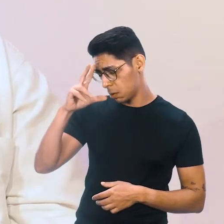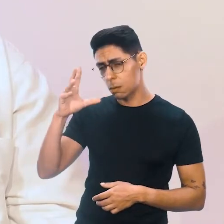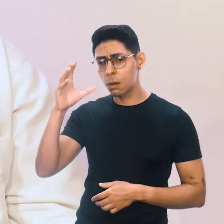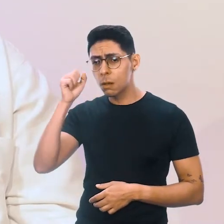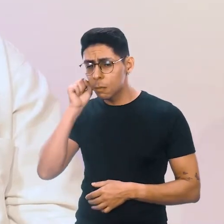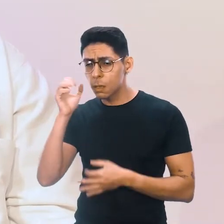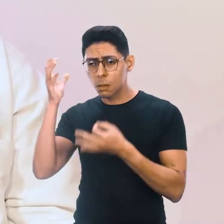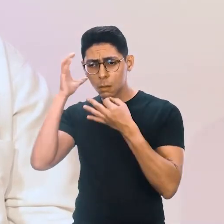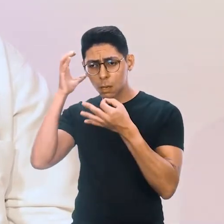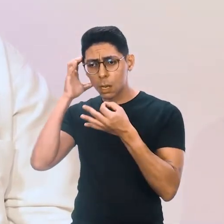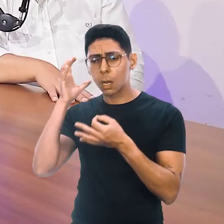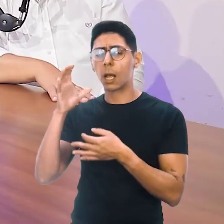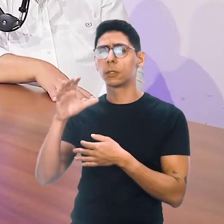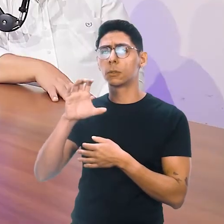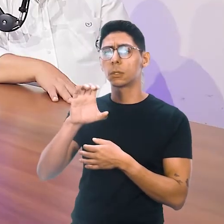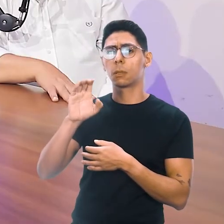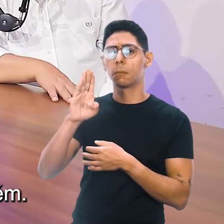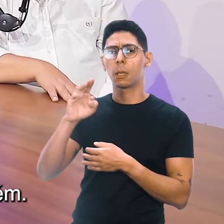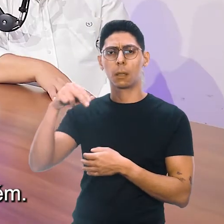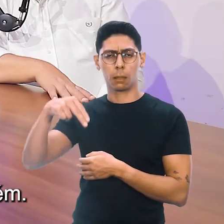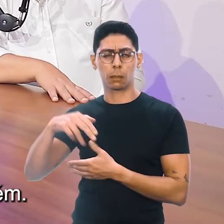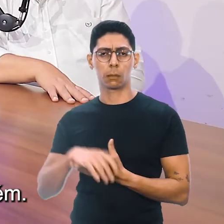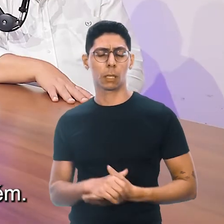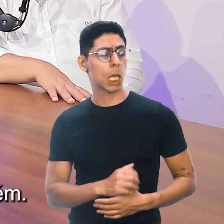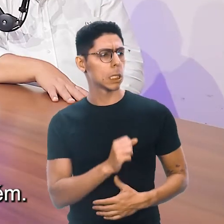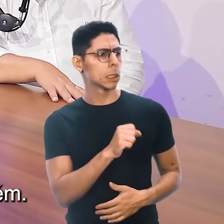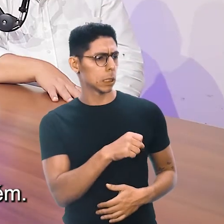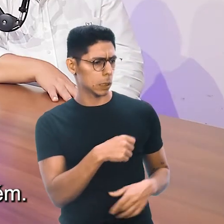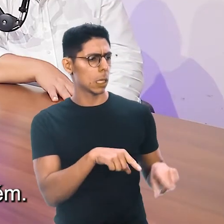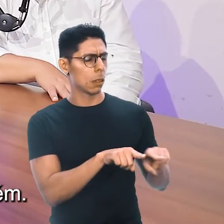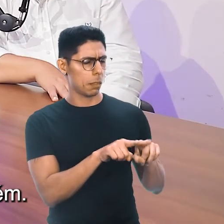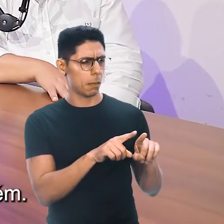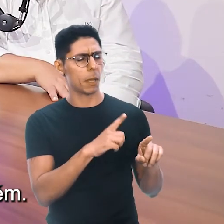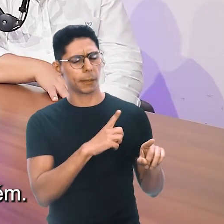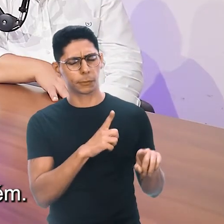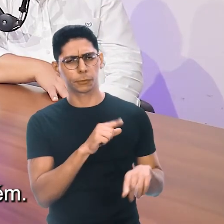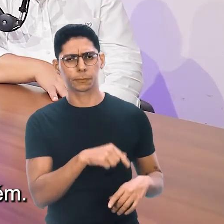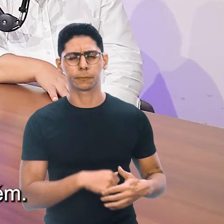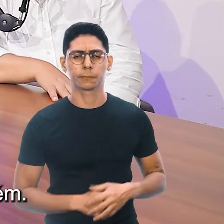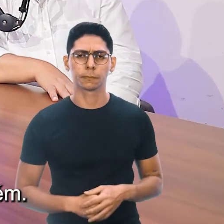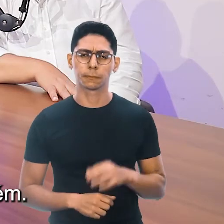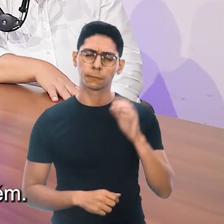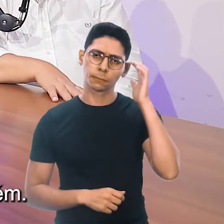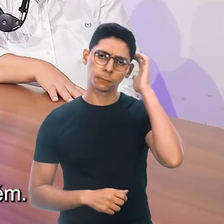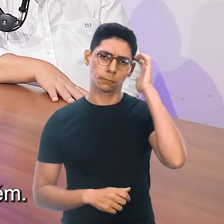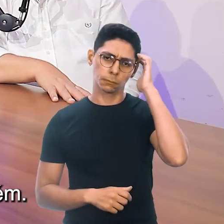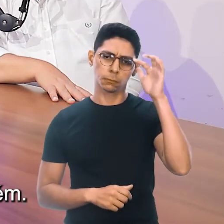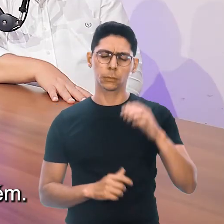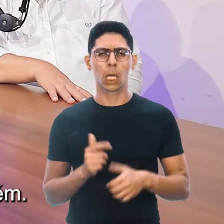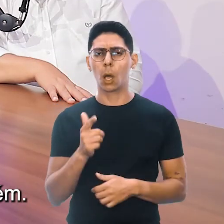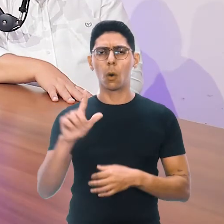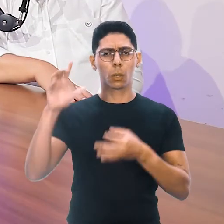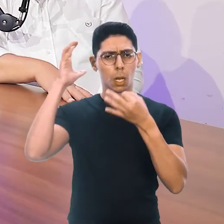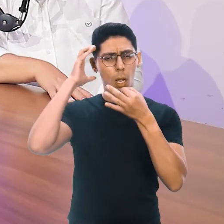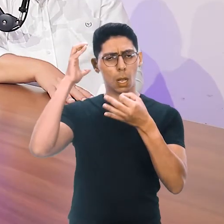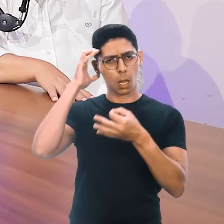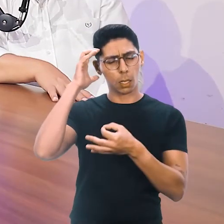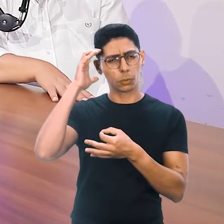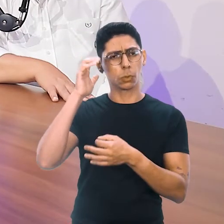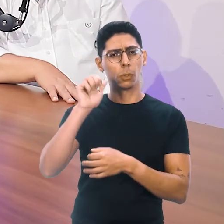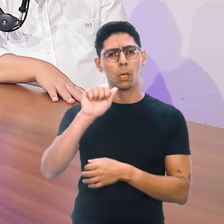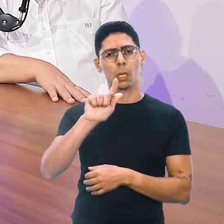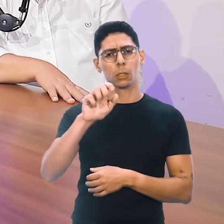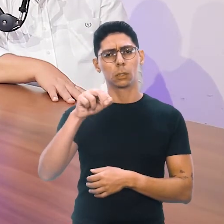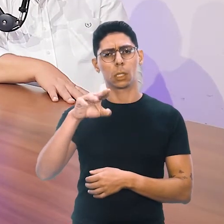pela Rádio CBN. Também. E a Rádio Agência Nacional também nós